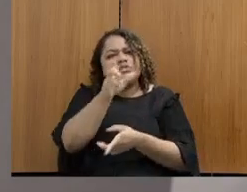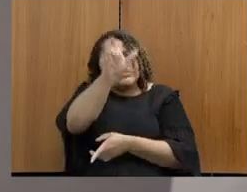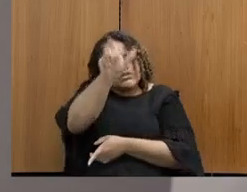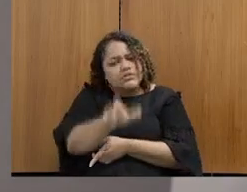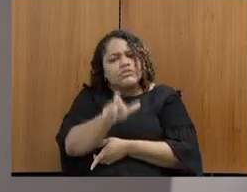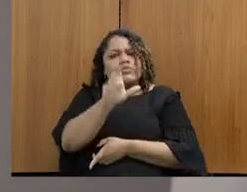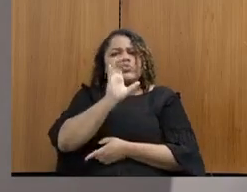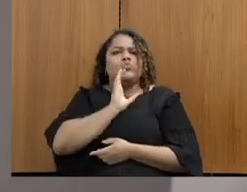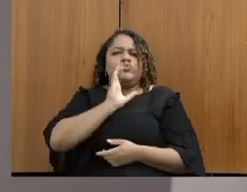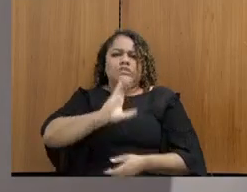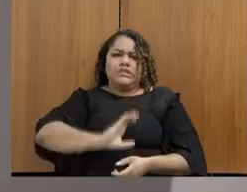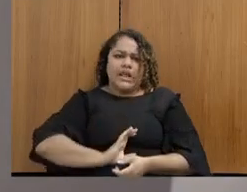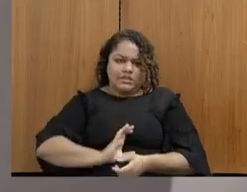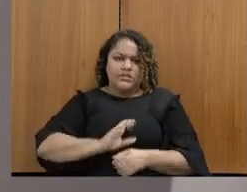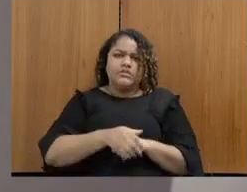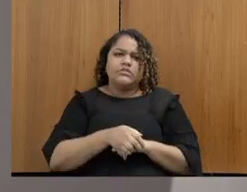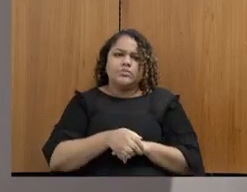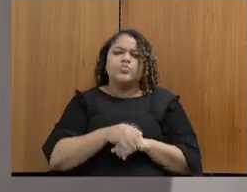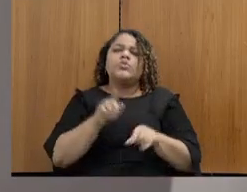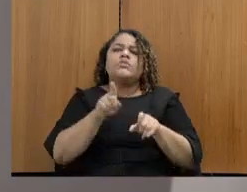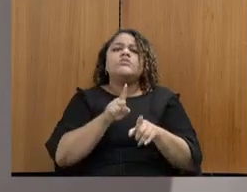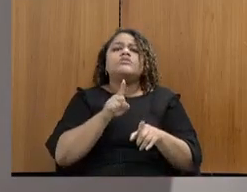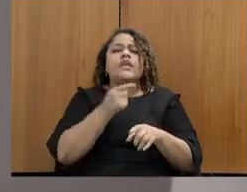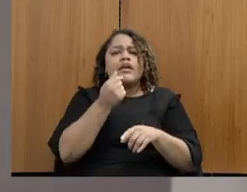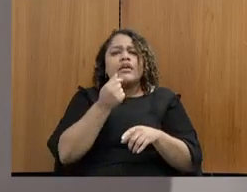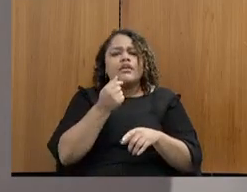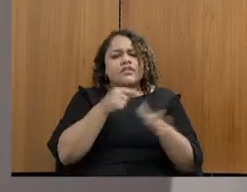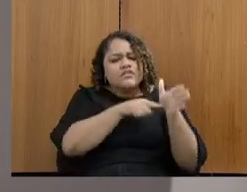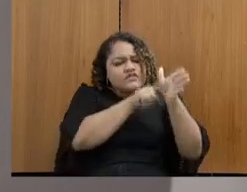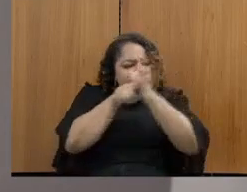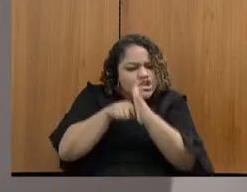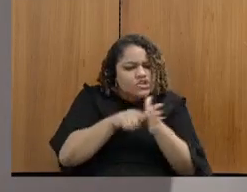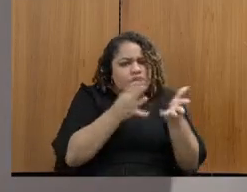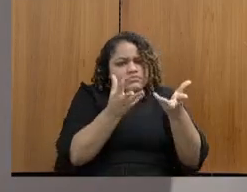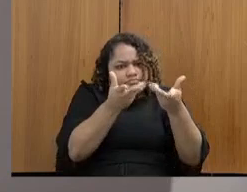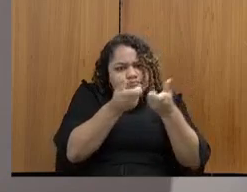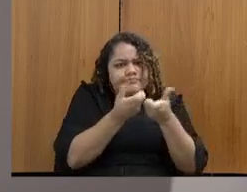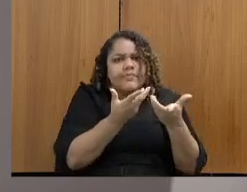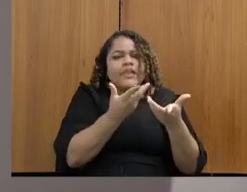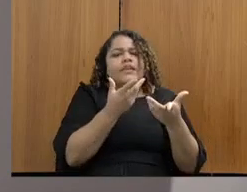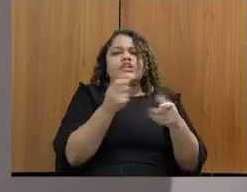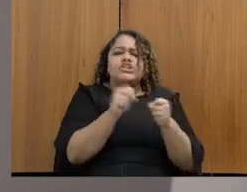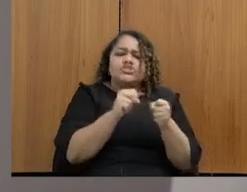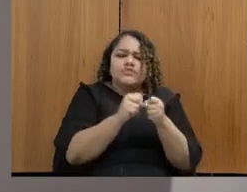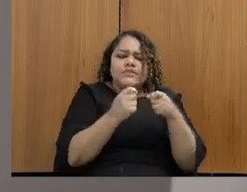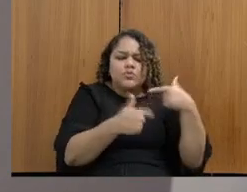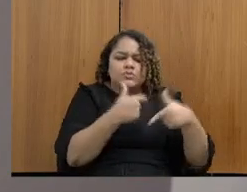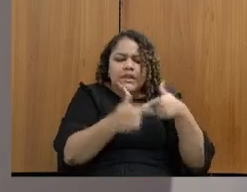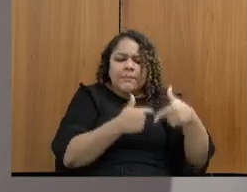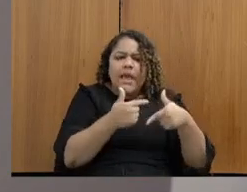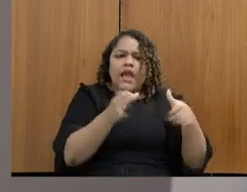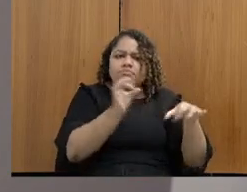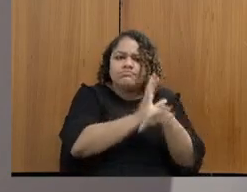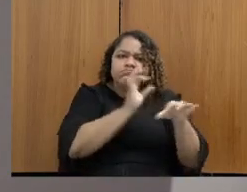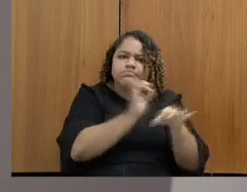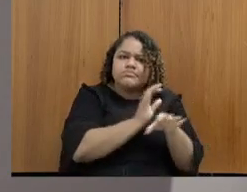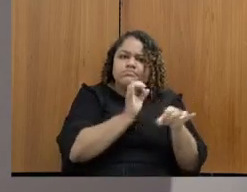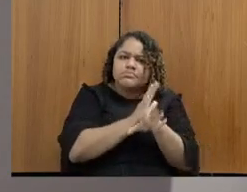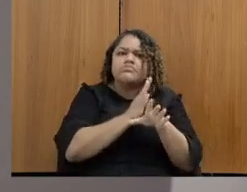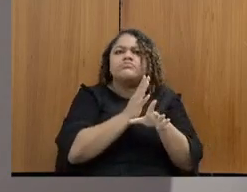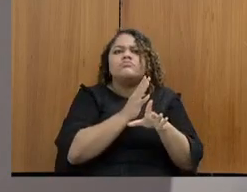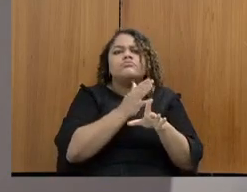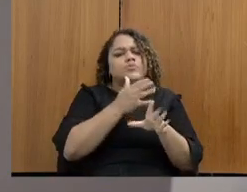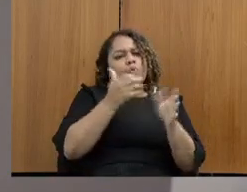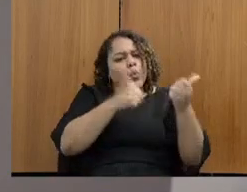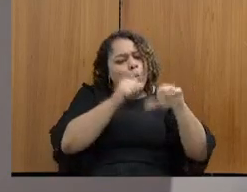é da investigação qualificada e das entregas de excelência né com os resultados é qualitativos com a realização